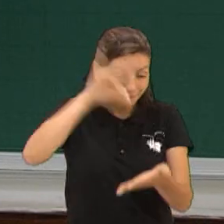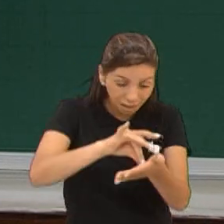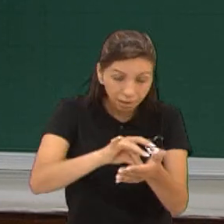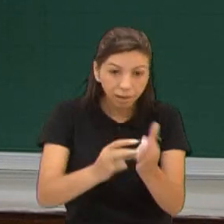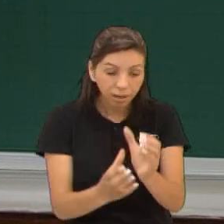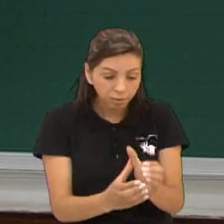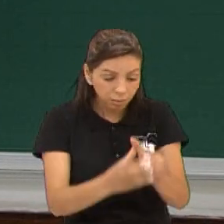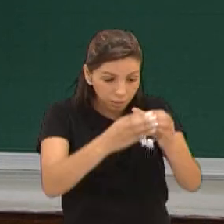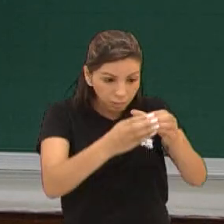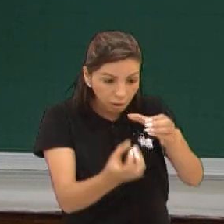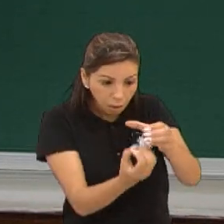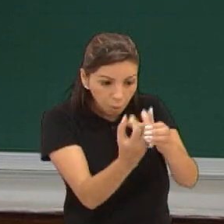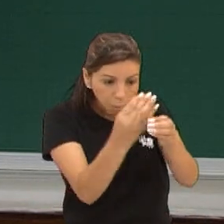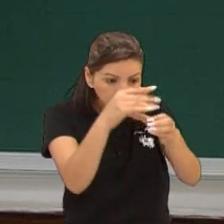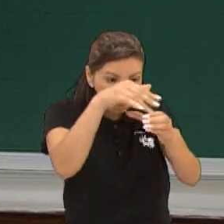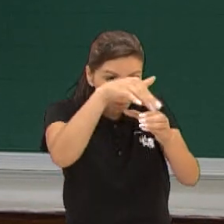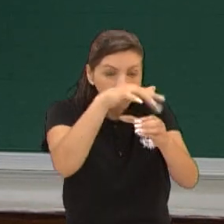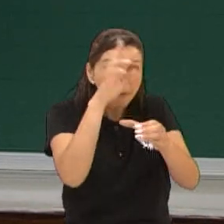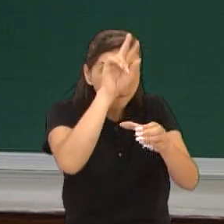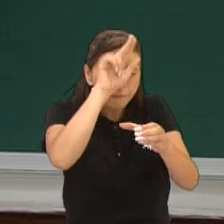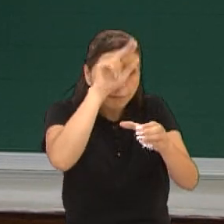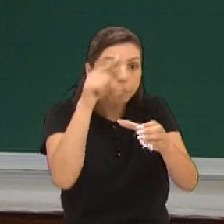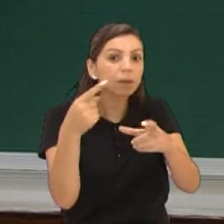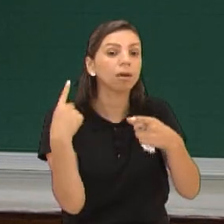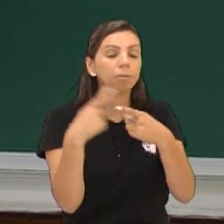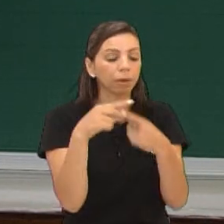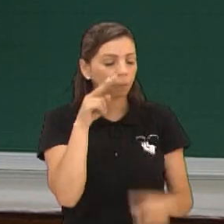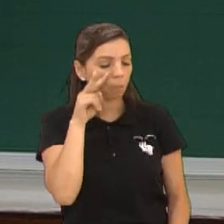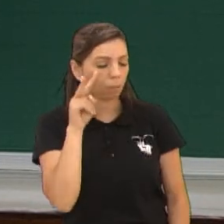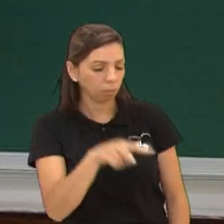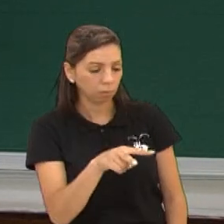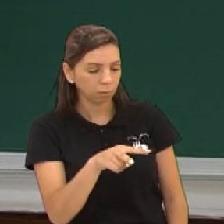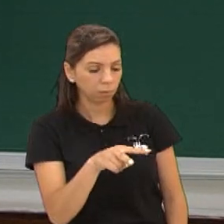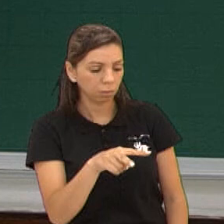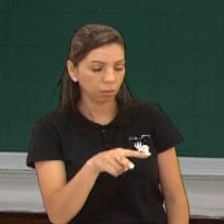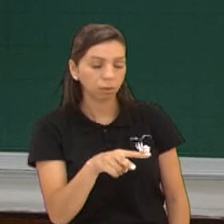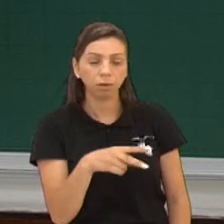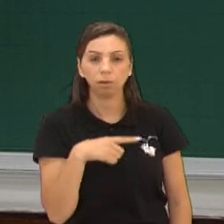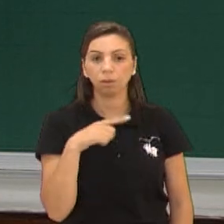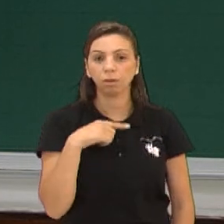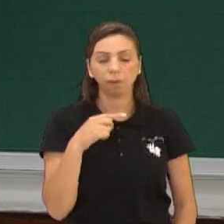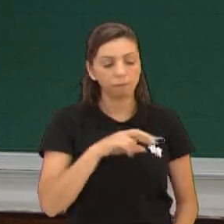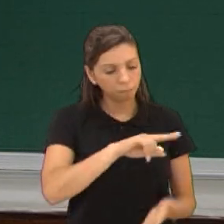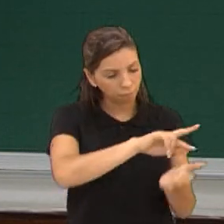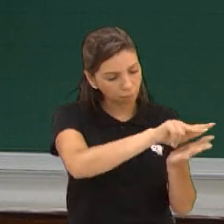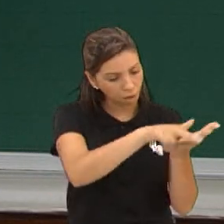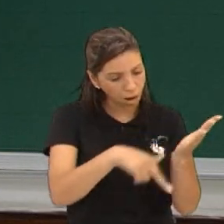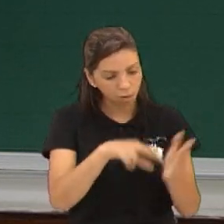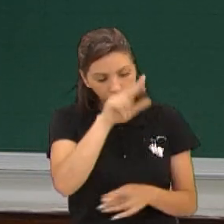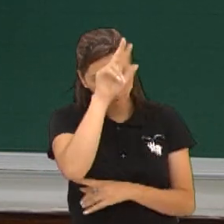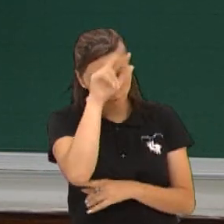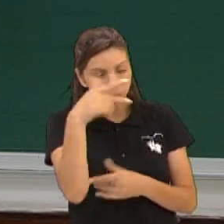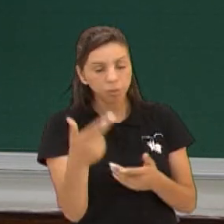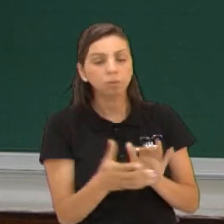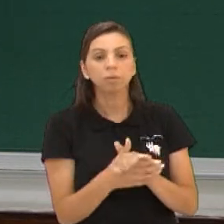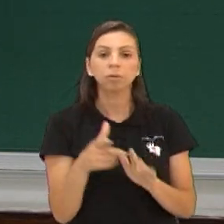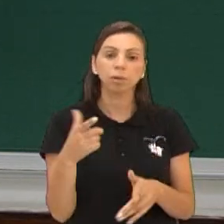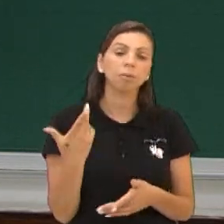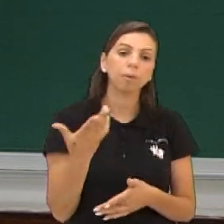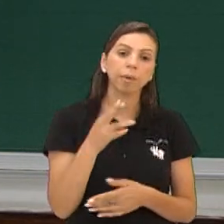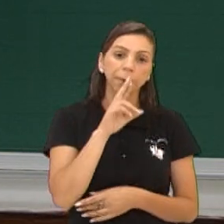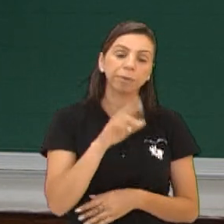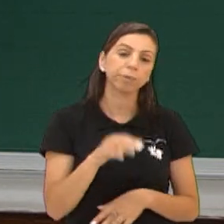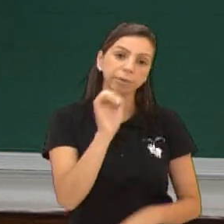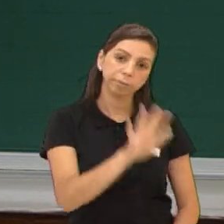Eu estou fazendo uma indução porque eu olhei para as formigas com a sua pele várias por mim e não se portanto cheguei uma sentença geral